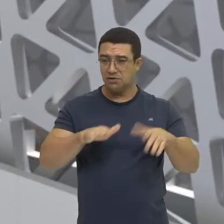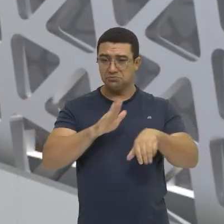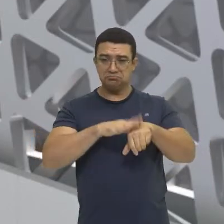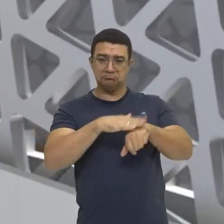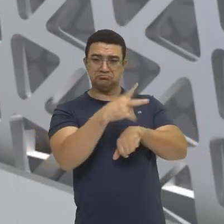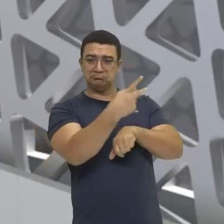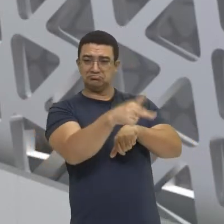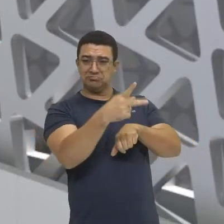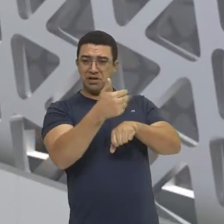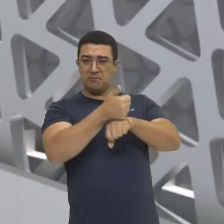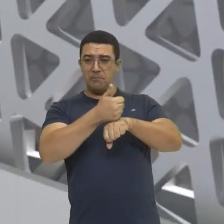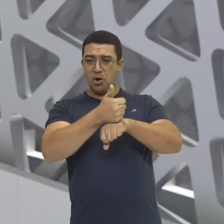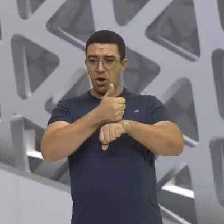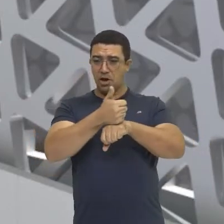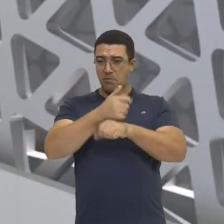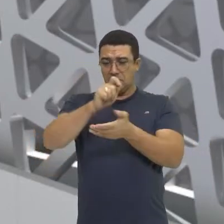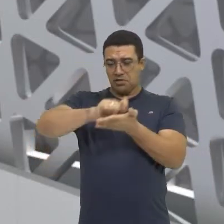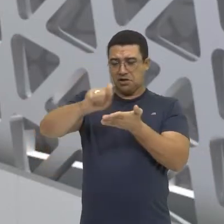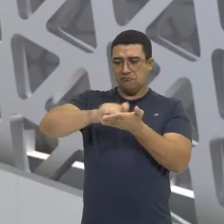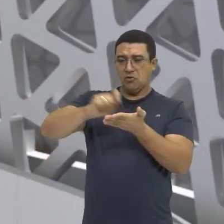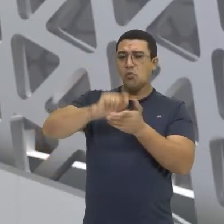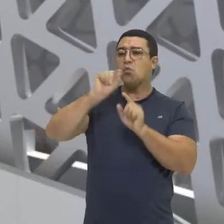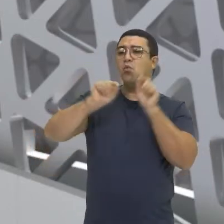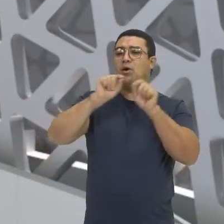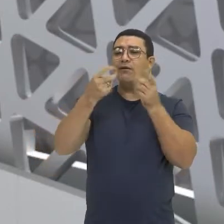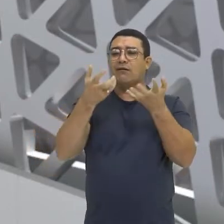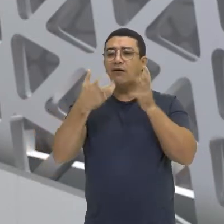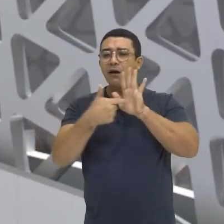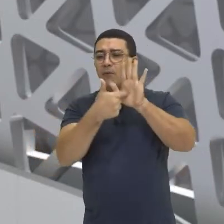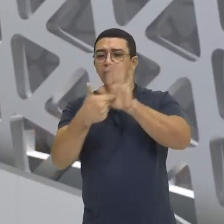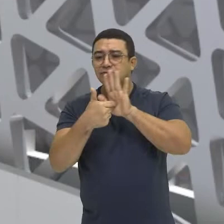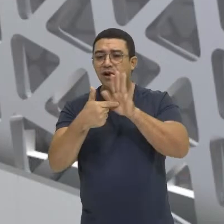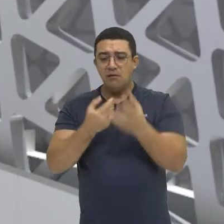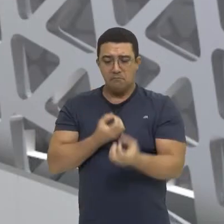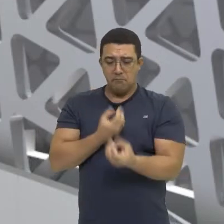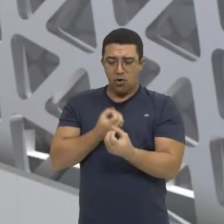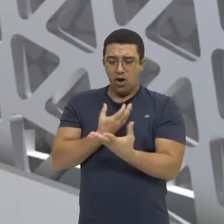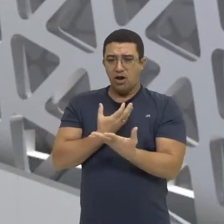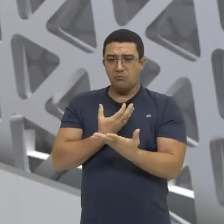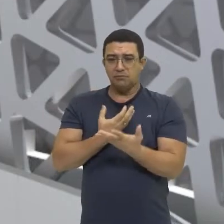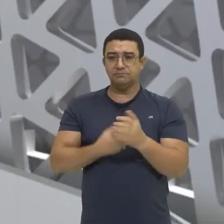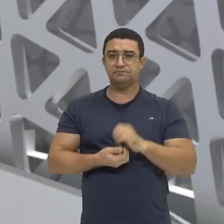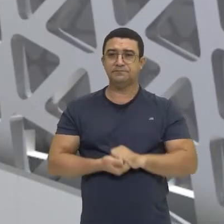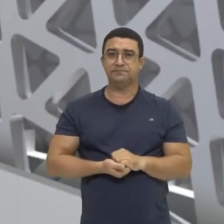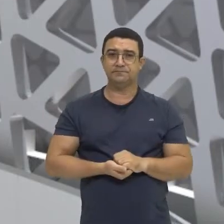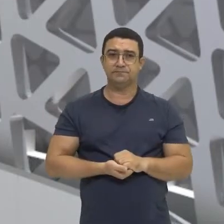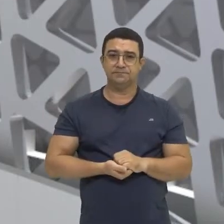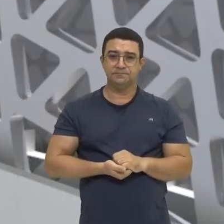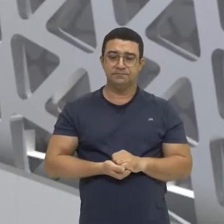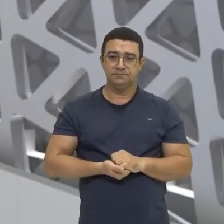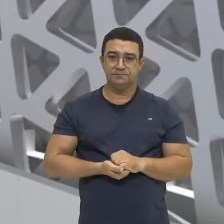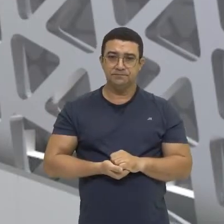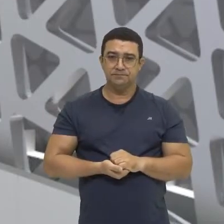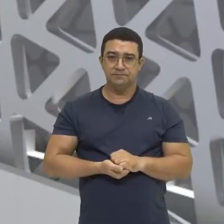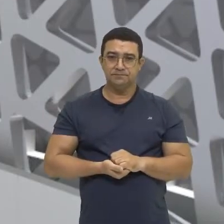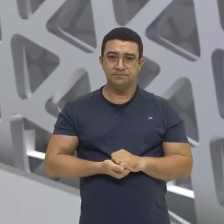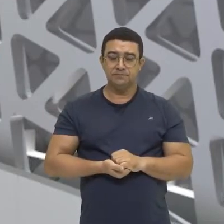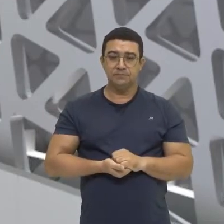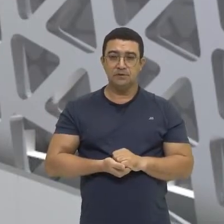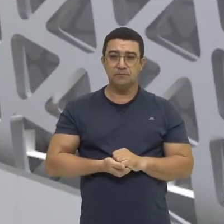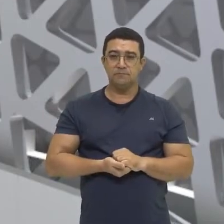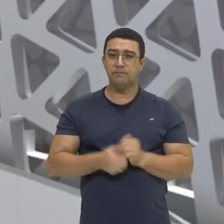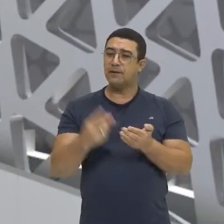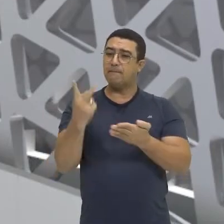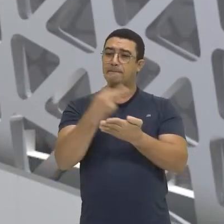né? Escrever o que ele quer mostrar através desse poema, tá bom? E aí a poesia ela vai